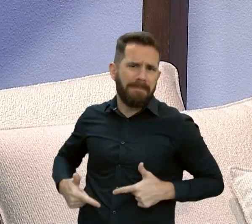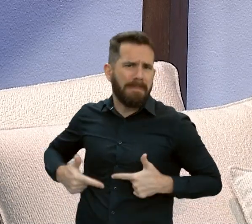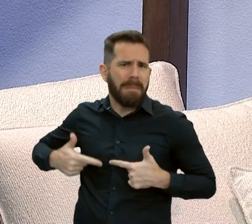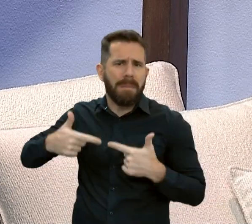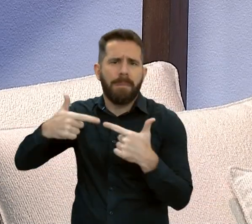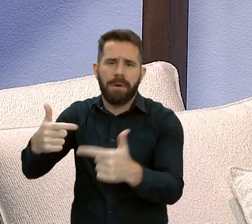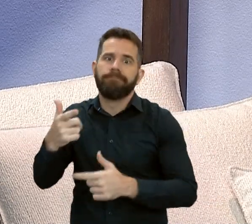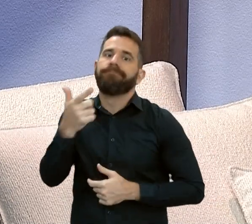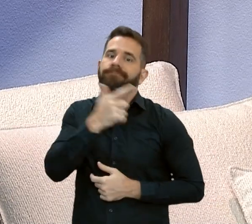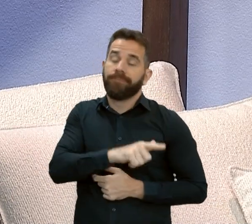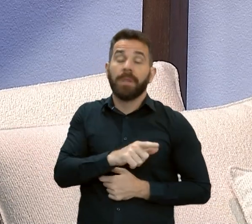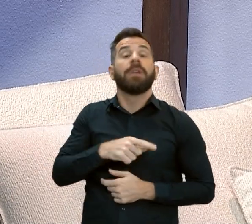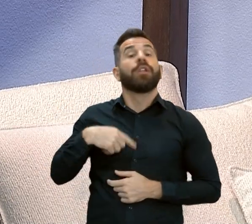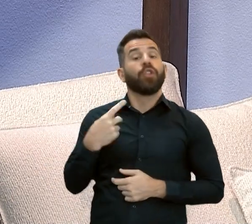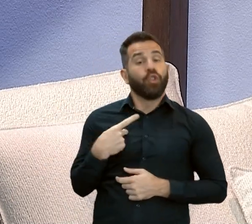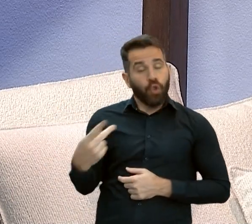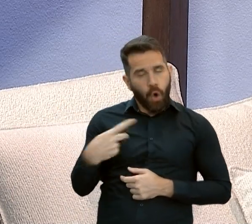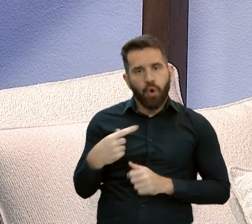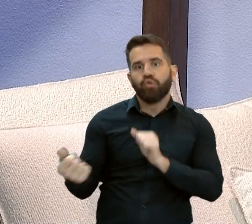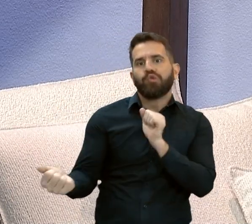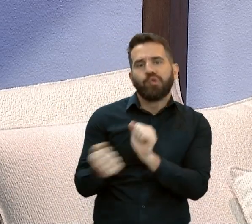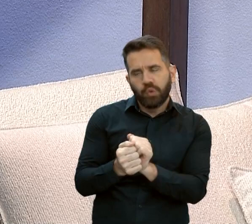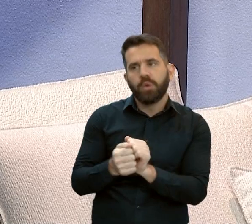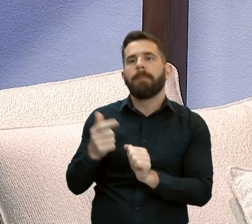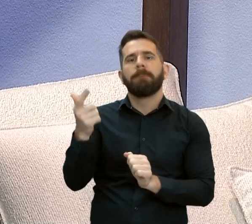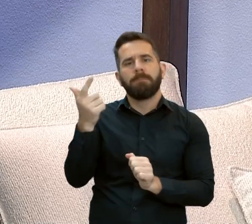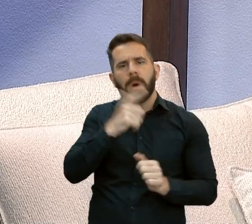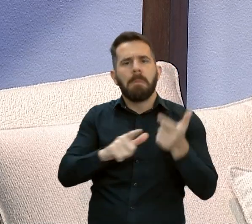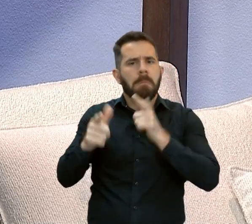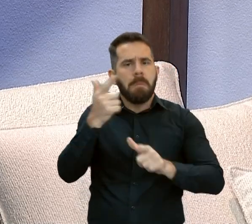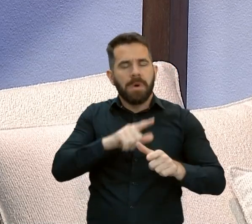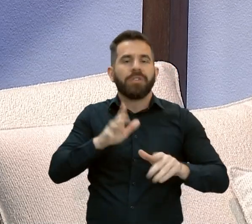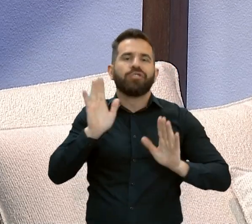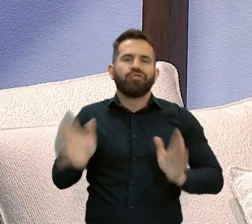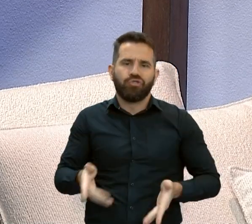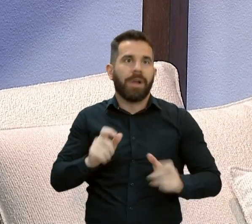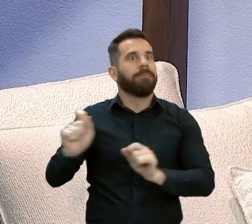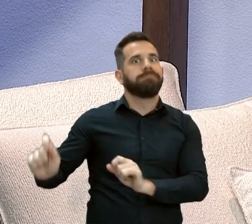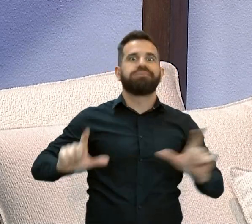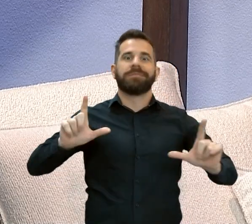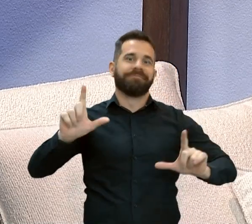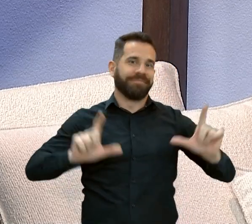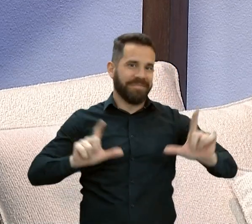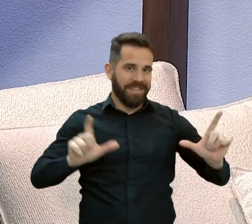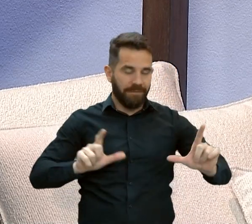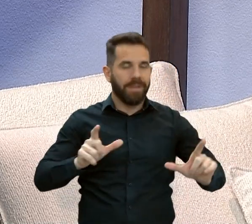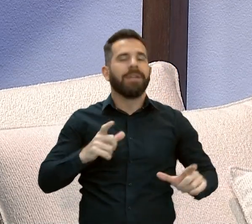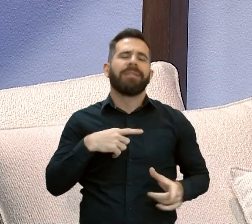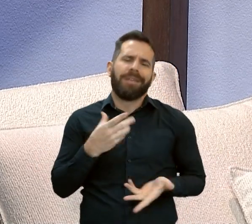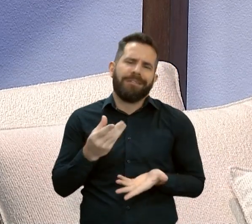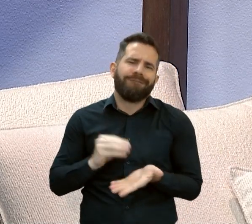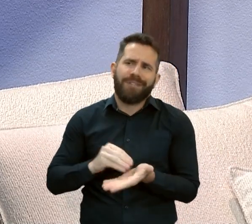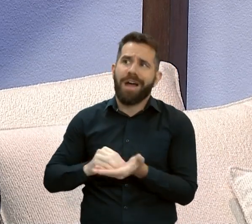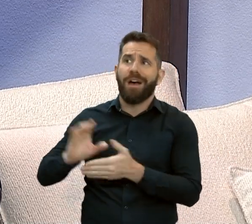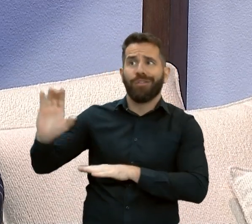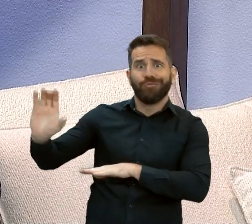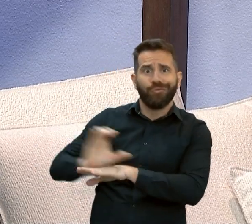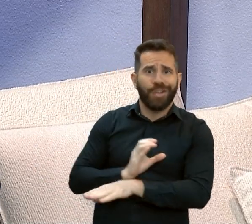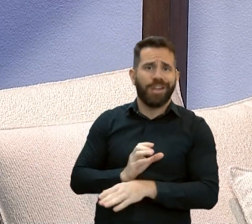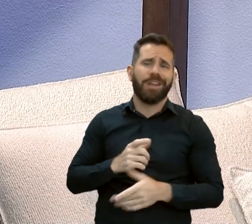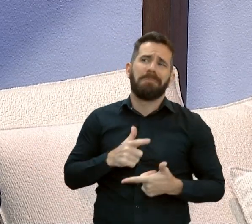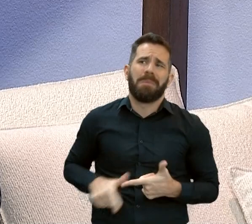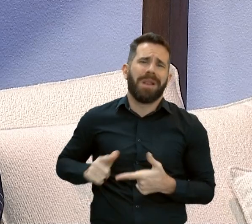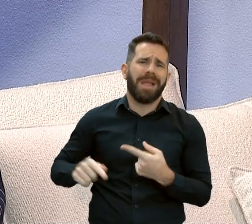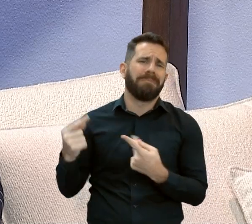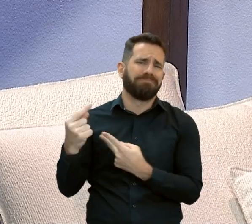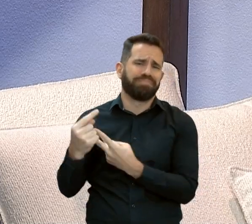foram poucas, para colocar o sinal no ar, falta de dinheiro, esse problema todo, né? E está aí, o resultado